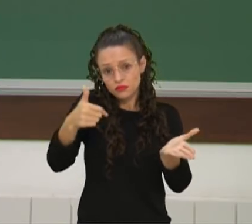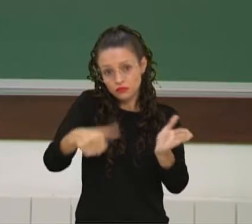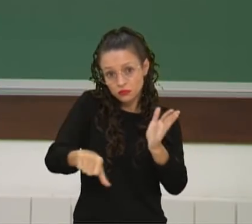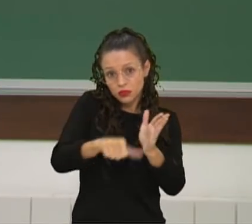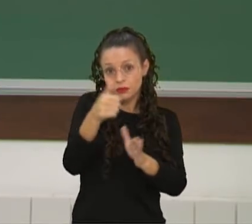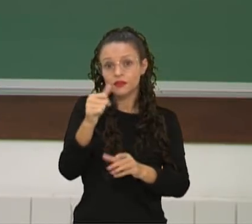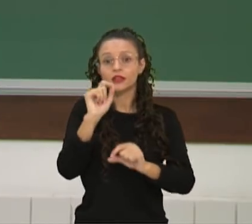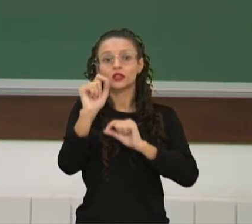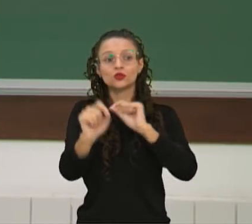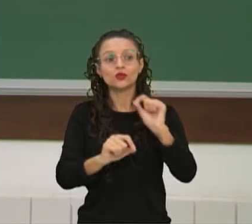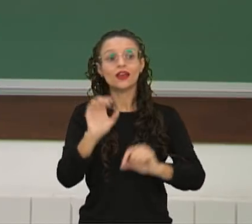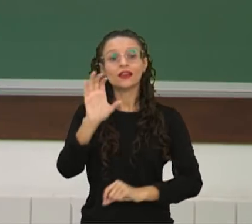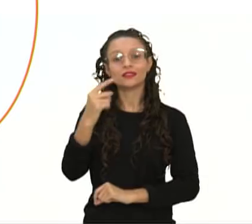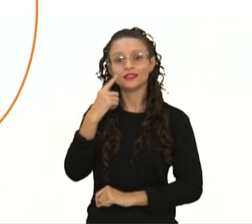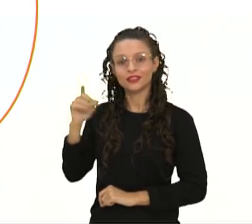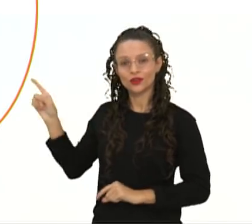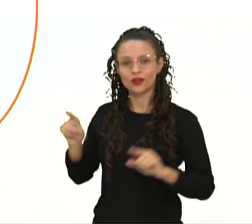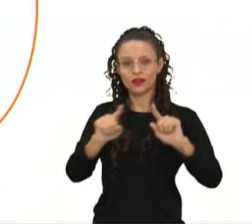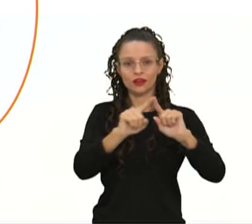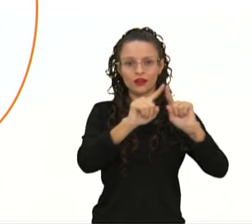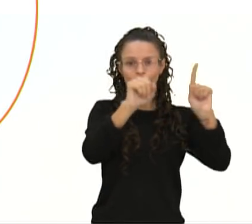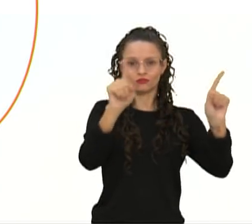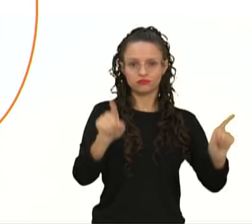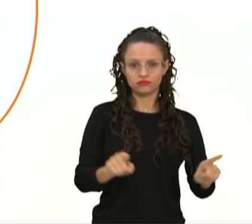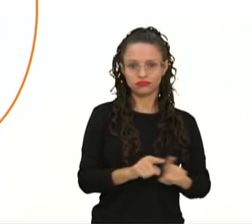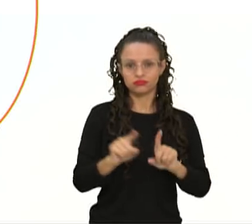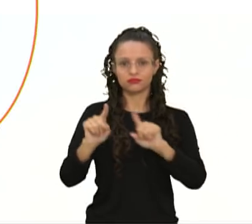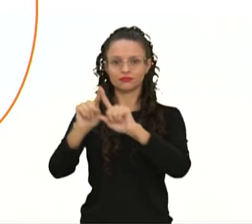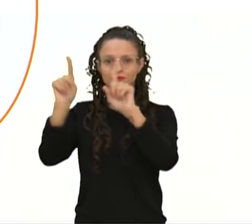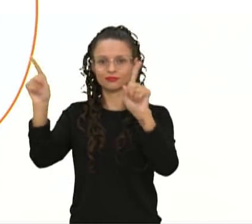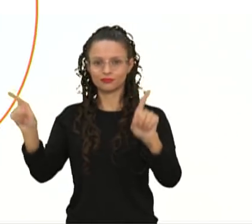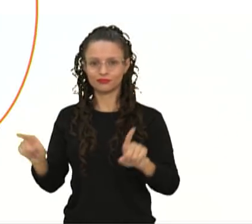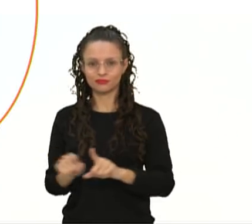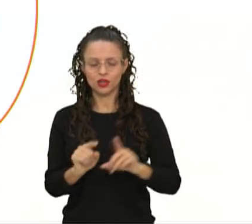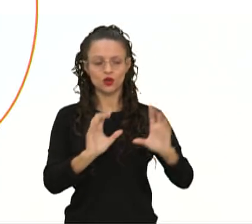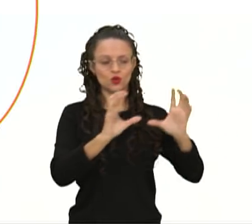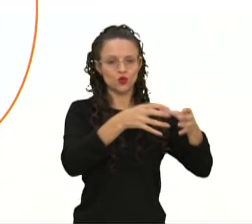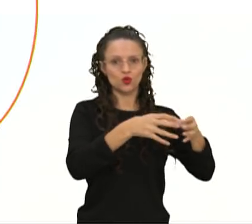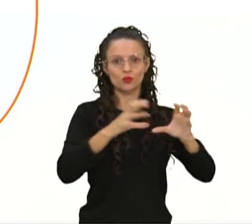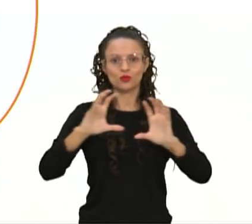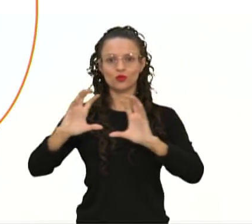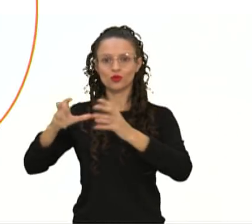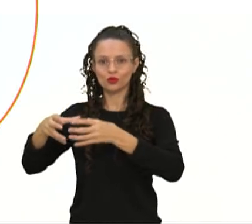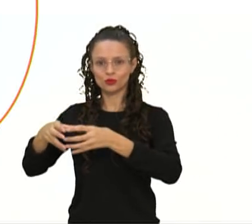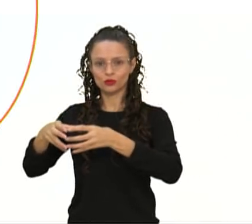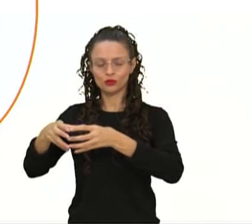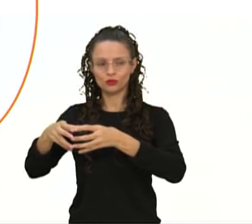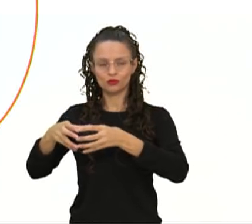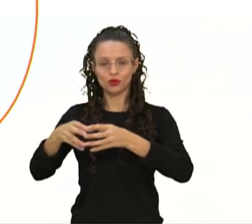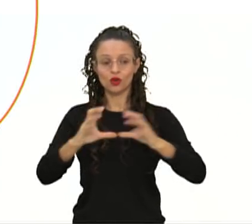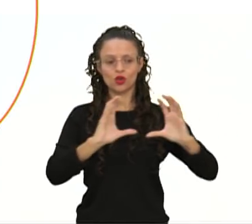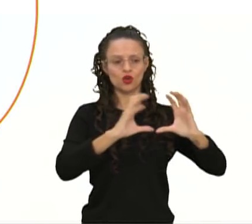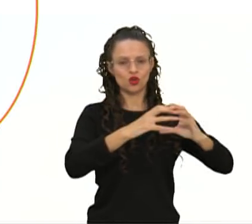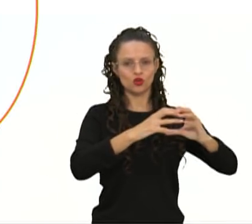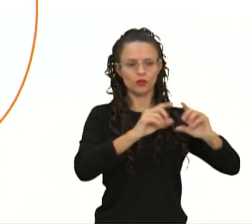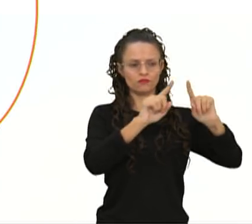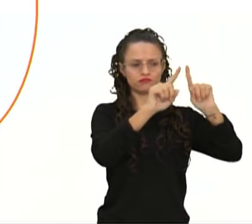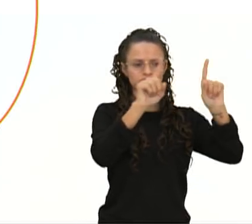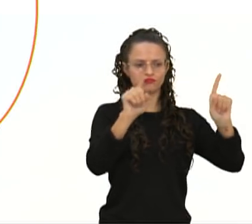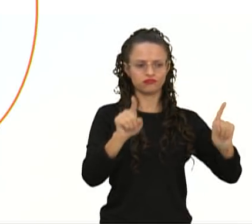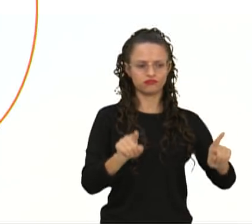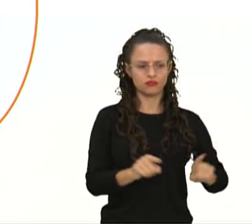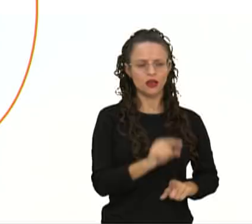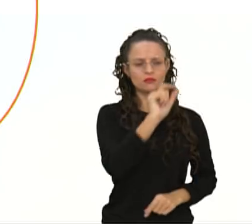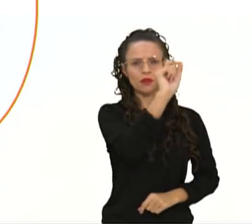a representação dessa forma aqui, ó. Um conjuntinho formado por um balãozinho, né, com os elementos dentro dele, né? E aqui